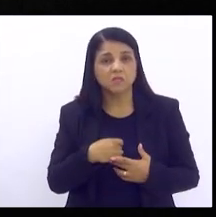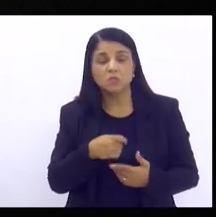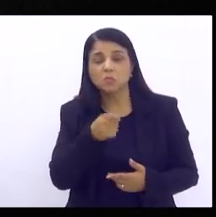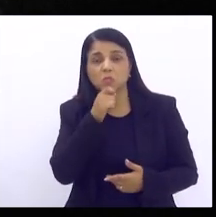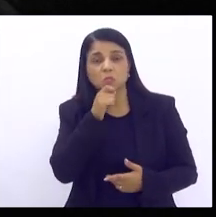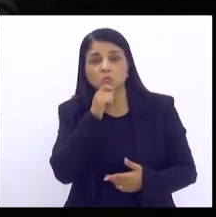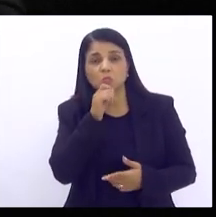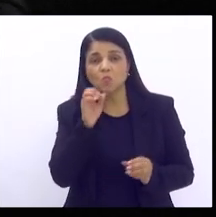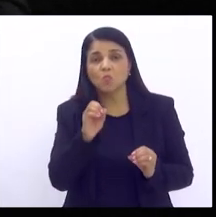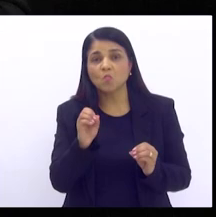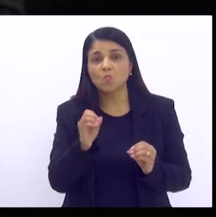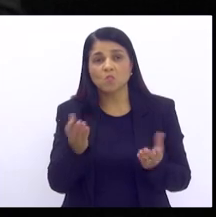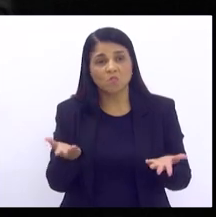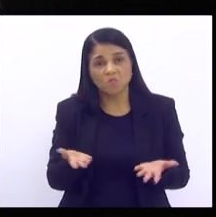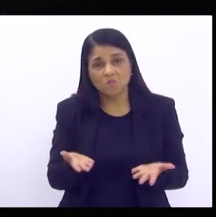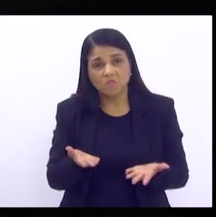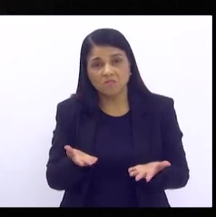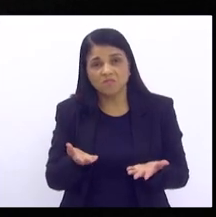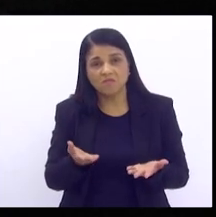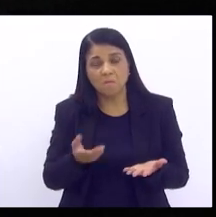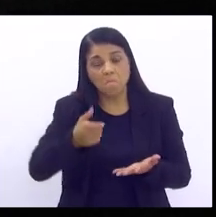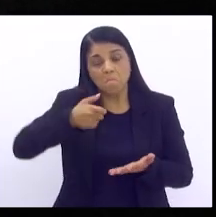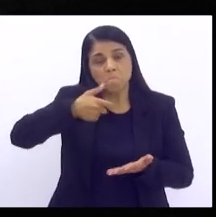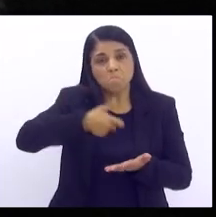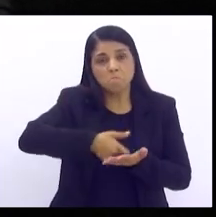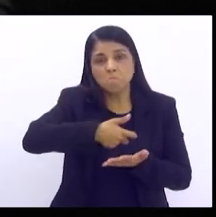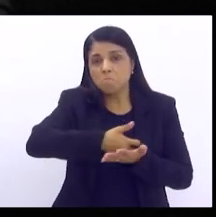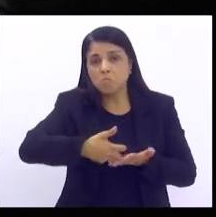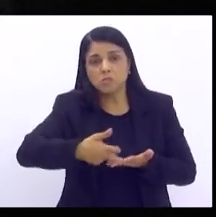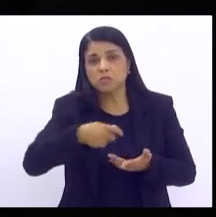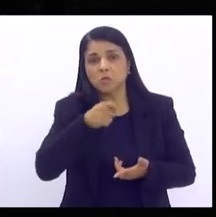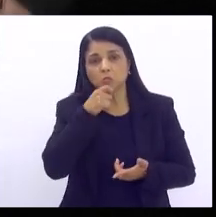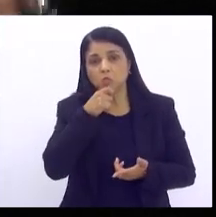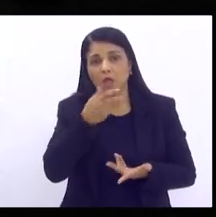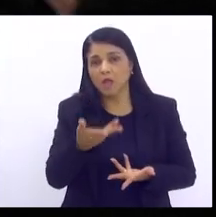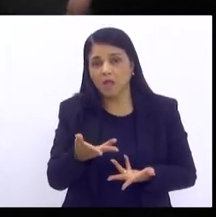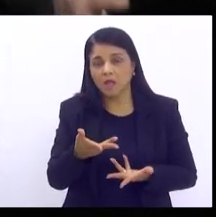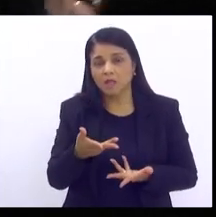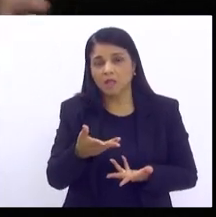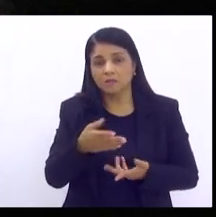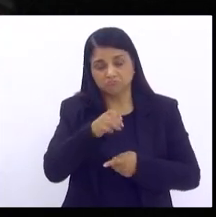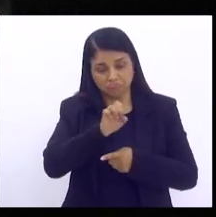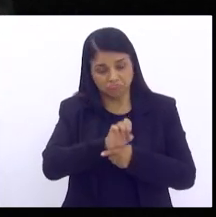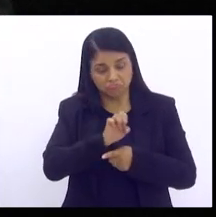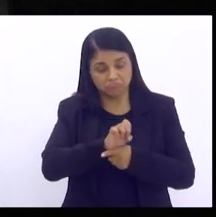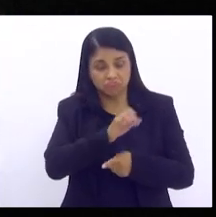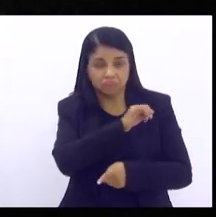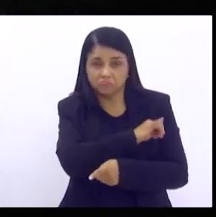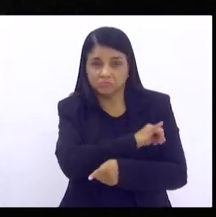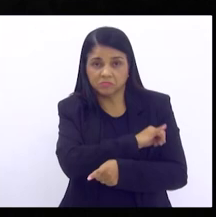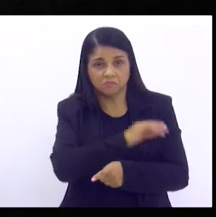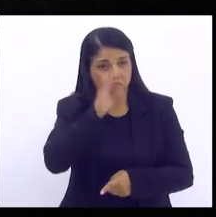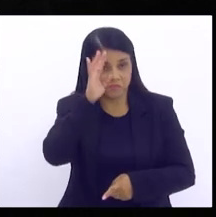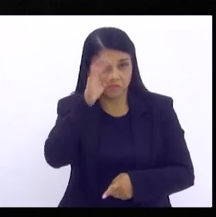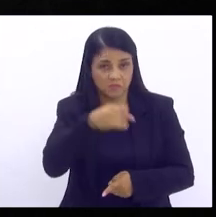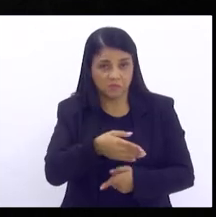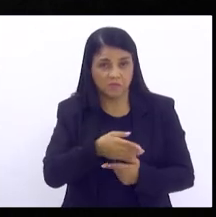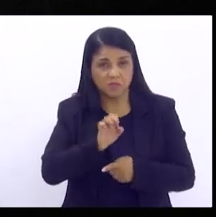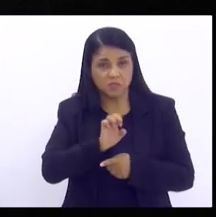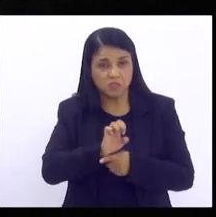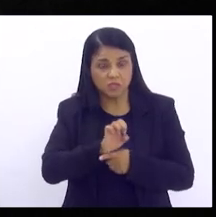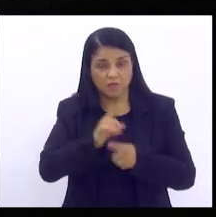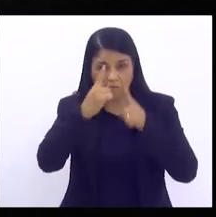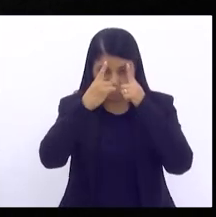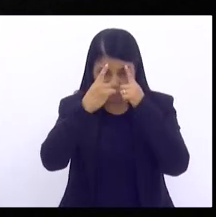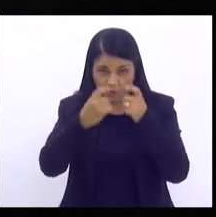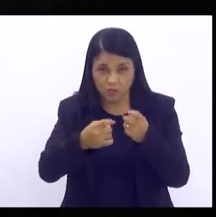tem, hoje, uma severa punição, principalmente no estado do Rio de Janeiro, que é um estado muito